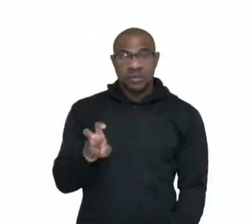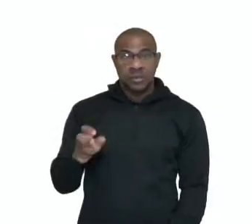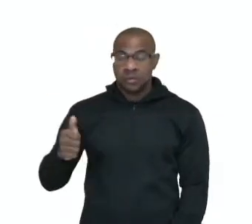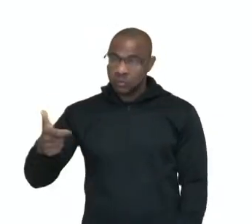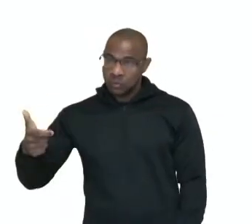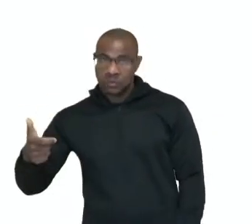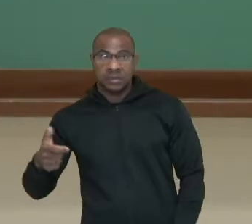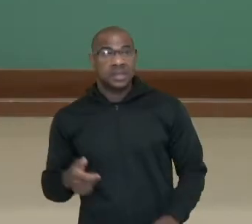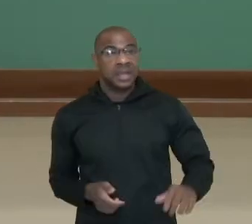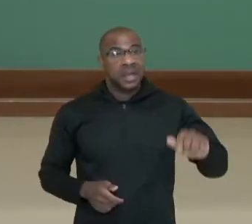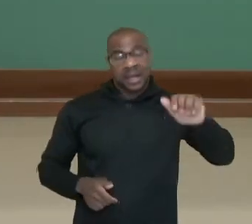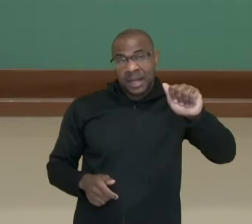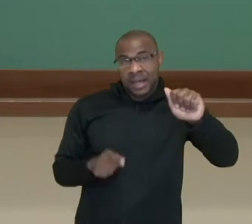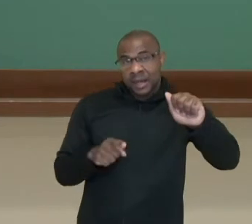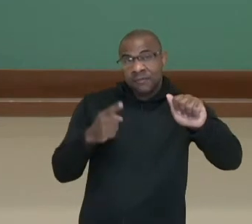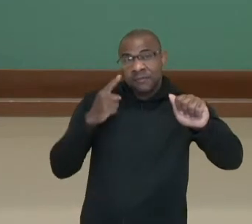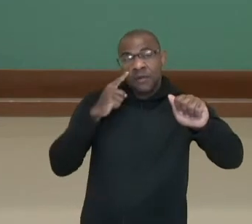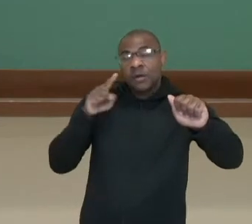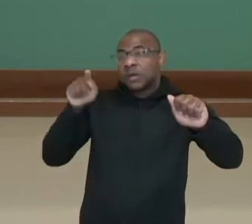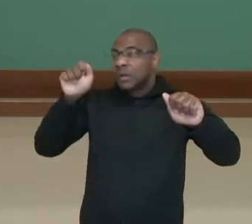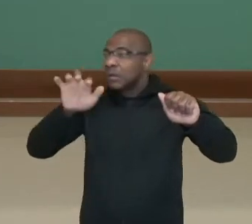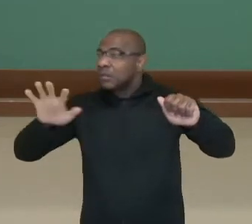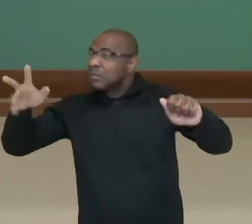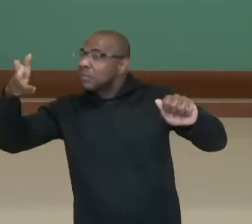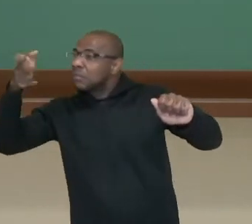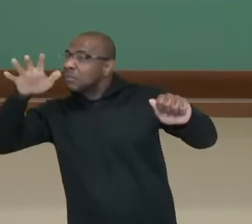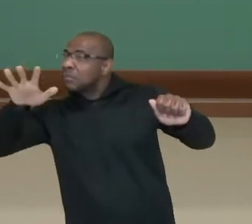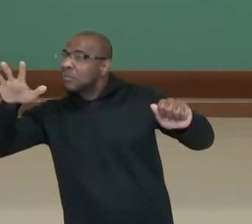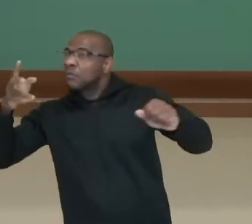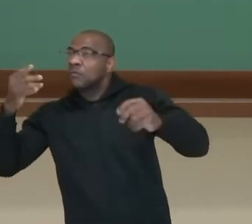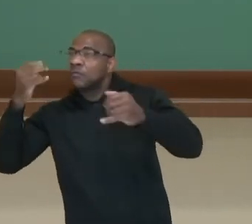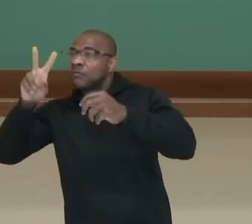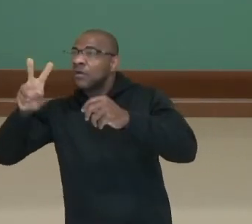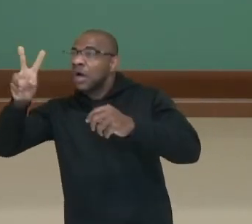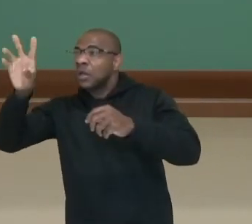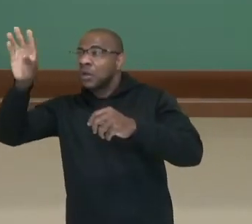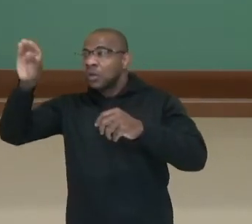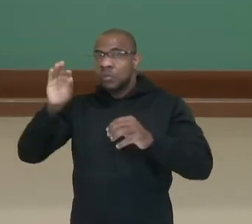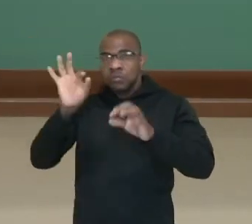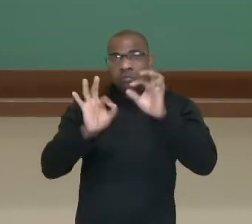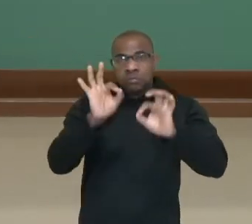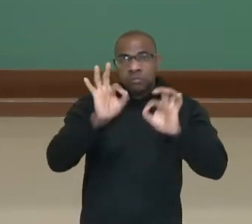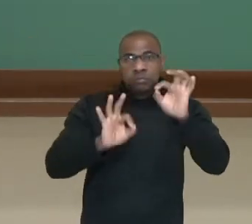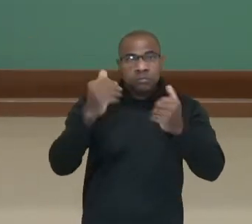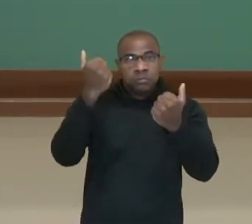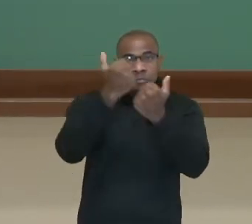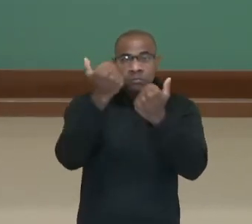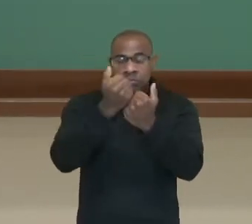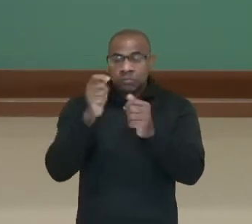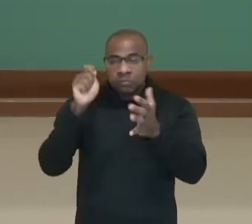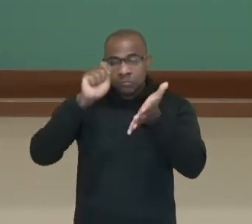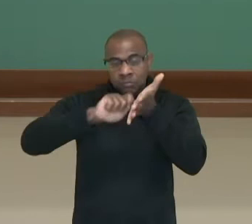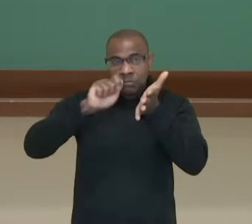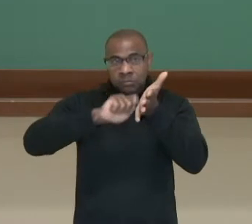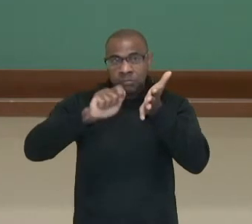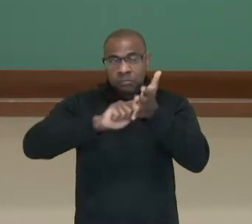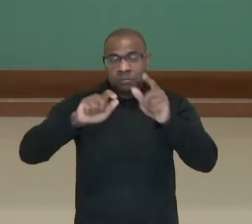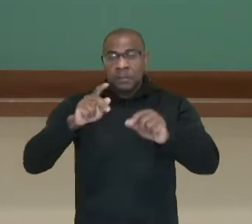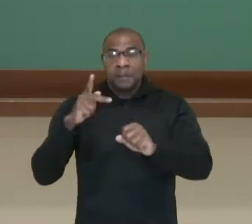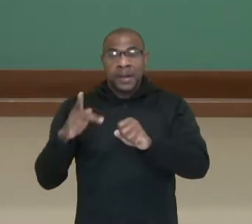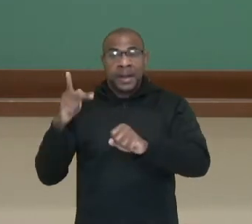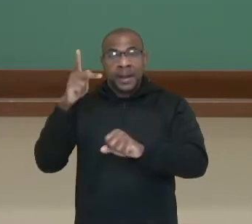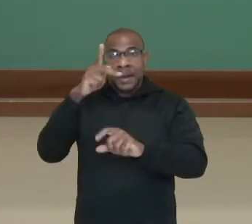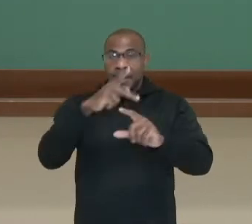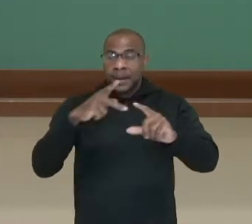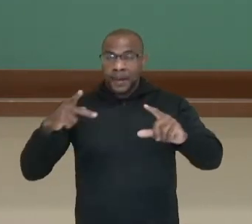letra A, você vai olhar aquela figura que está ali, pegar aqueles valores, organizar tudo aquilo, vai escrever o perímetro, né?